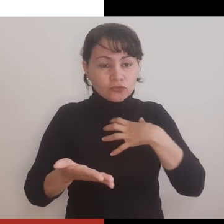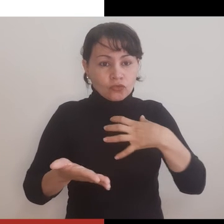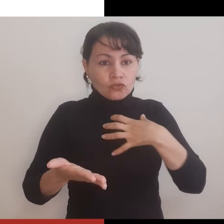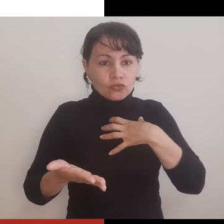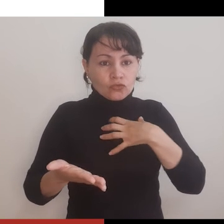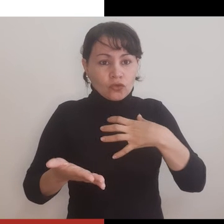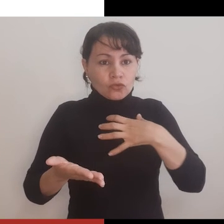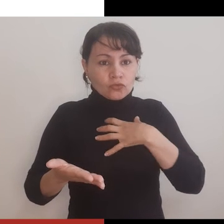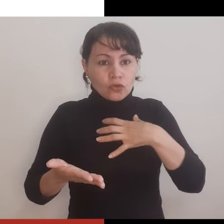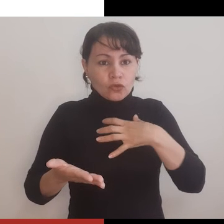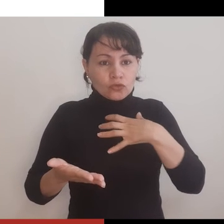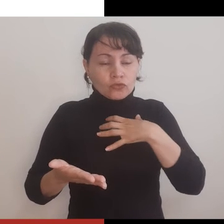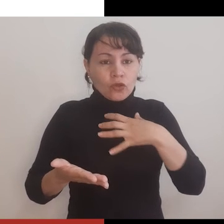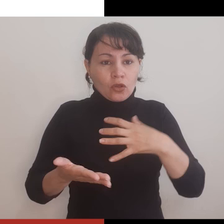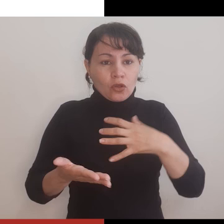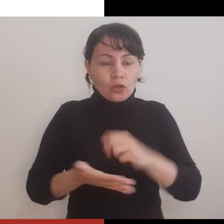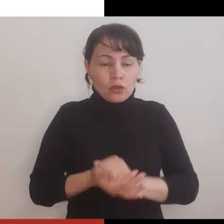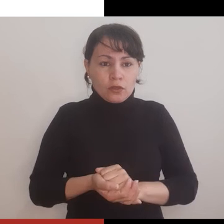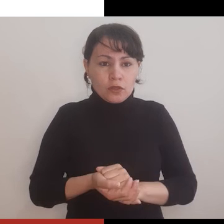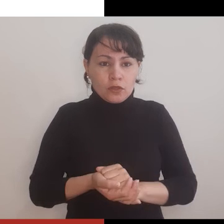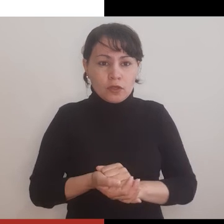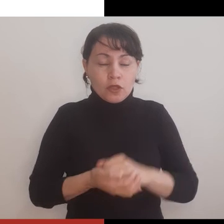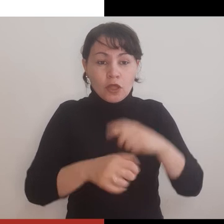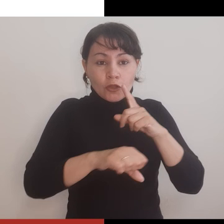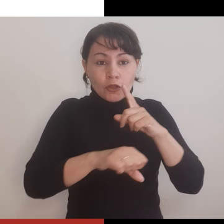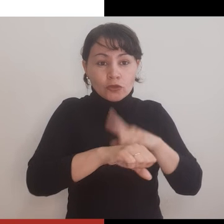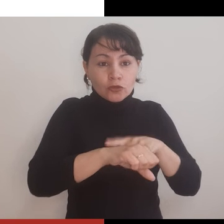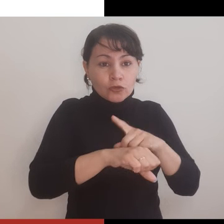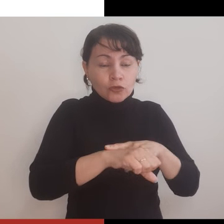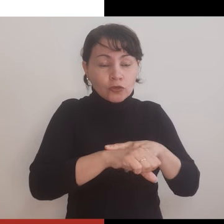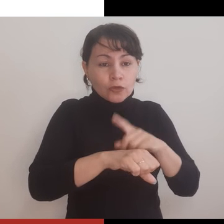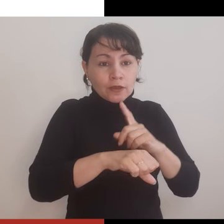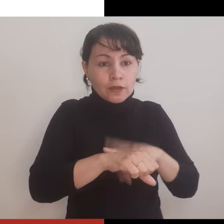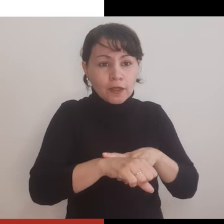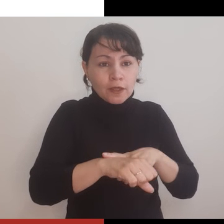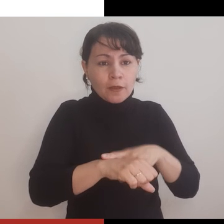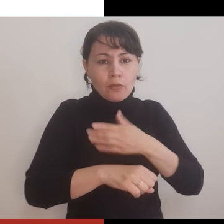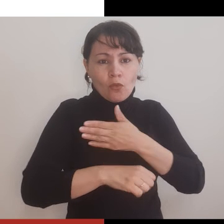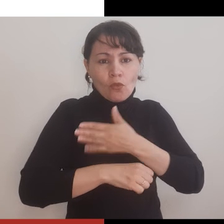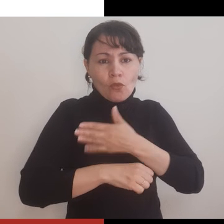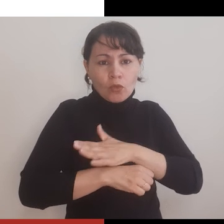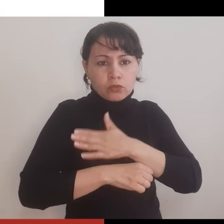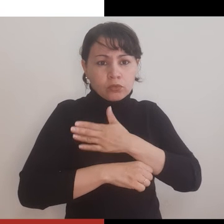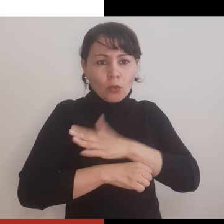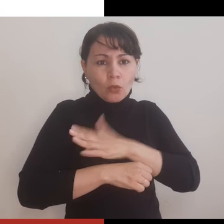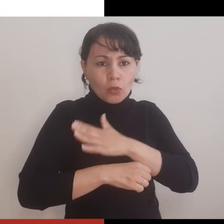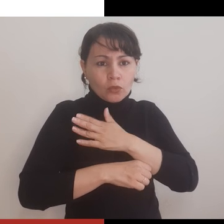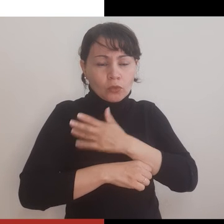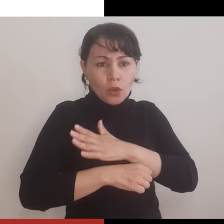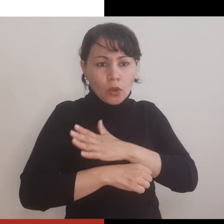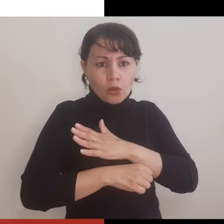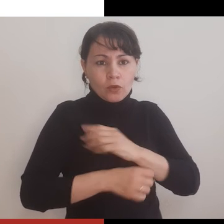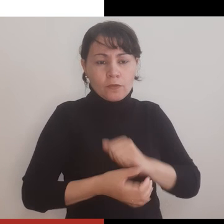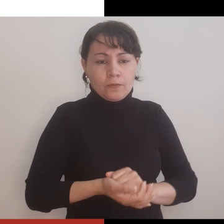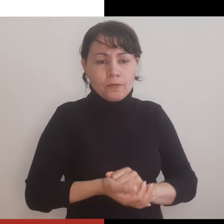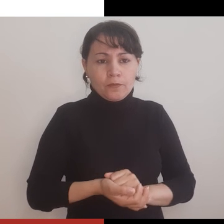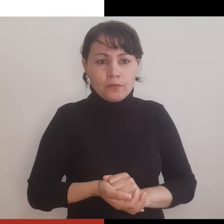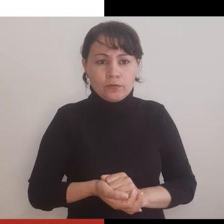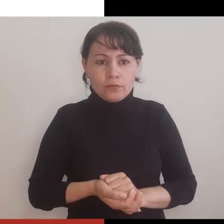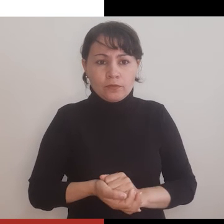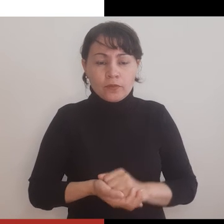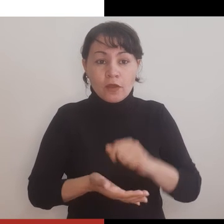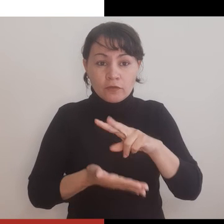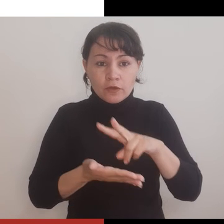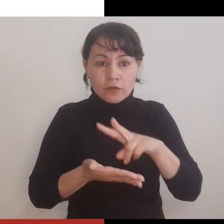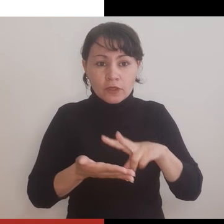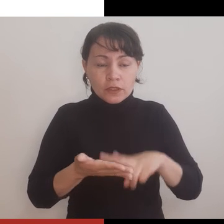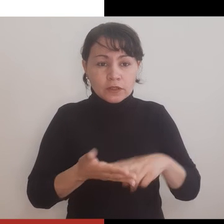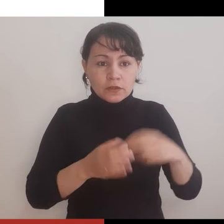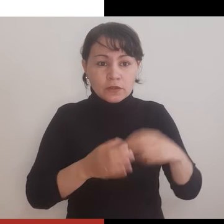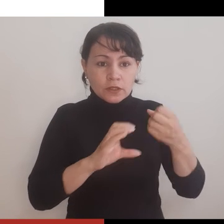vitais, a avaliação do tempo de enchimento capilar, a avaliação e o